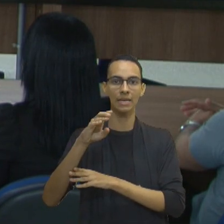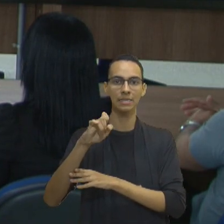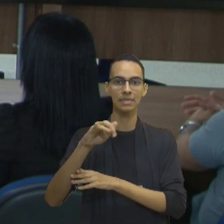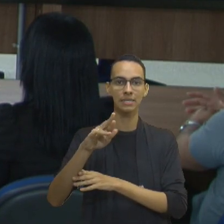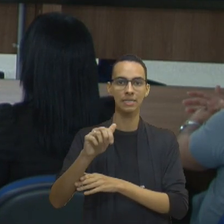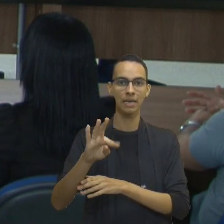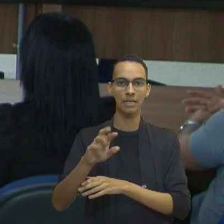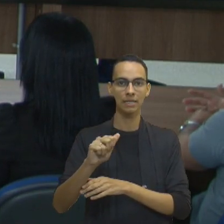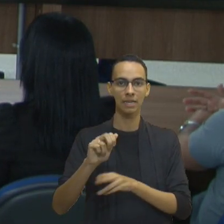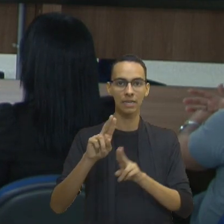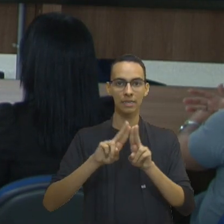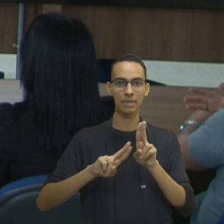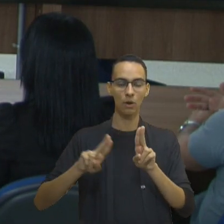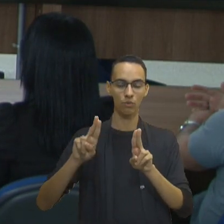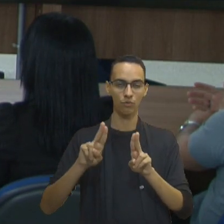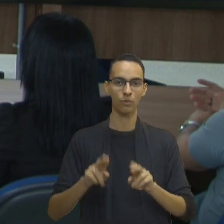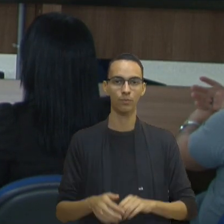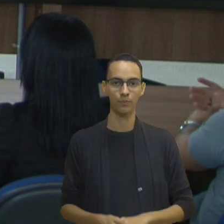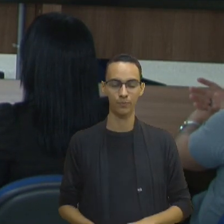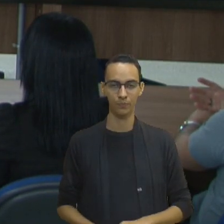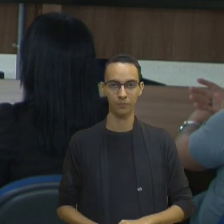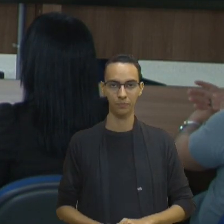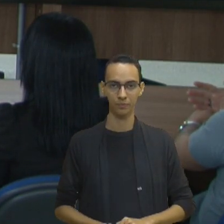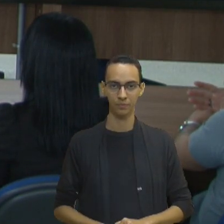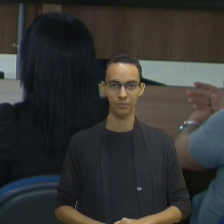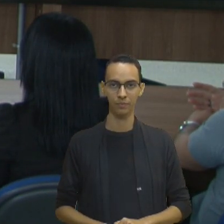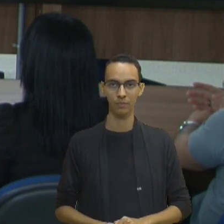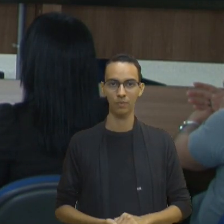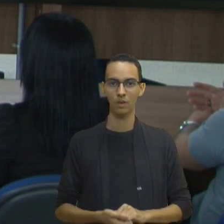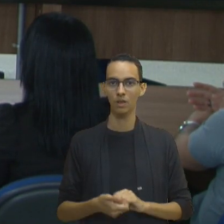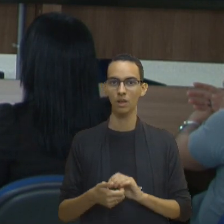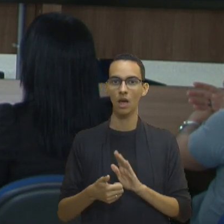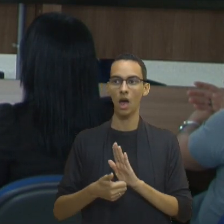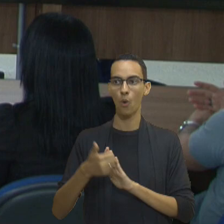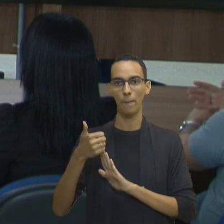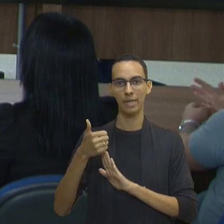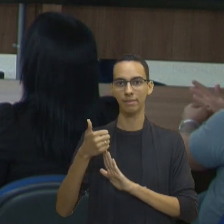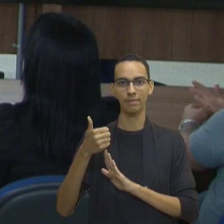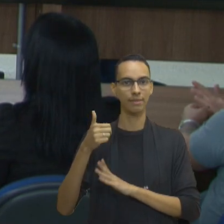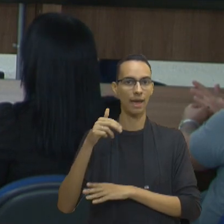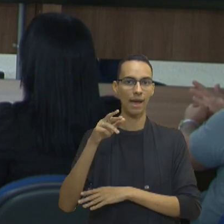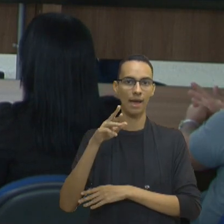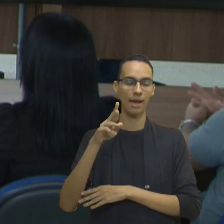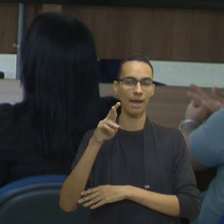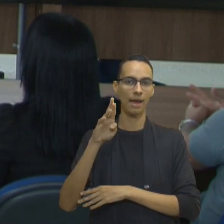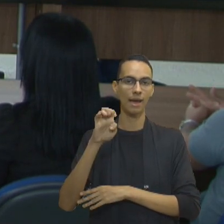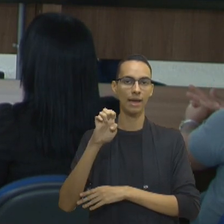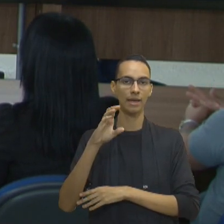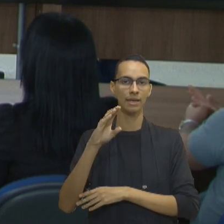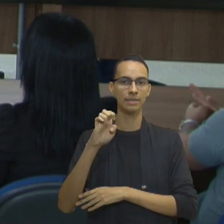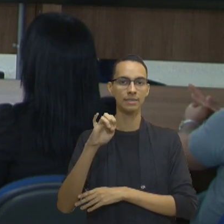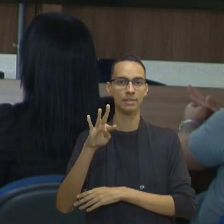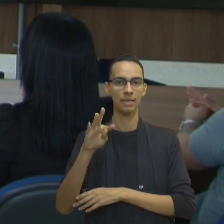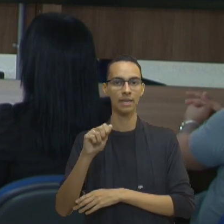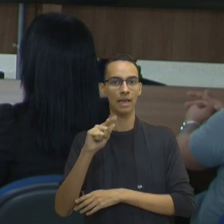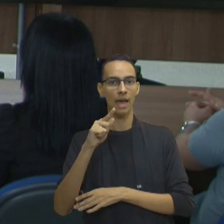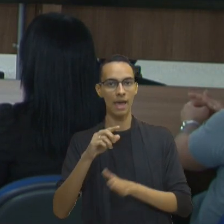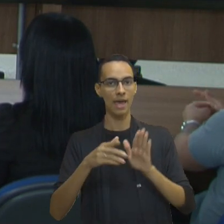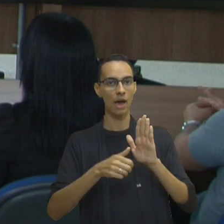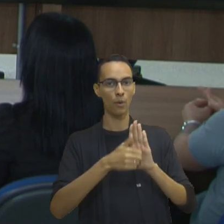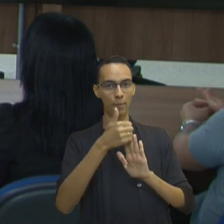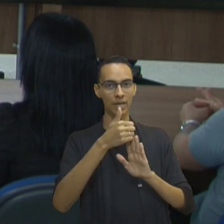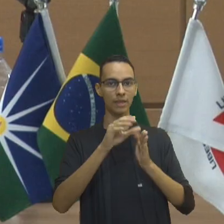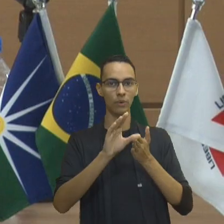Você pode responder ou eu respondo? Aumentar a receita, aumentar o orçamento. O que nós fazemos, e as universidades